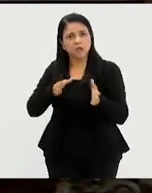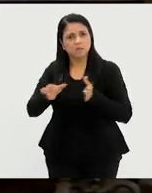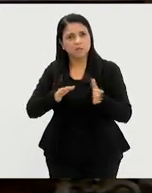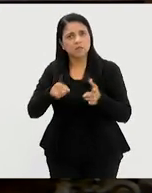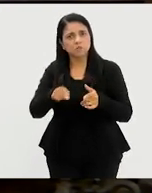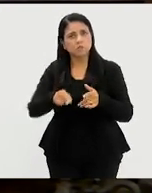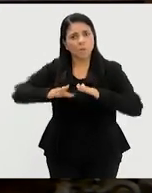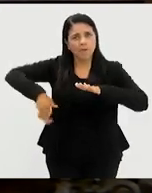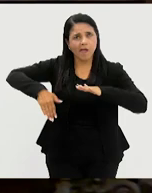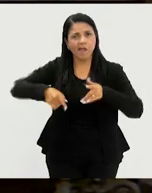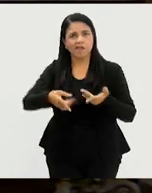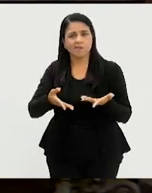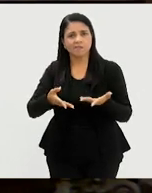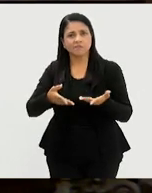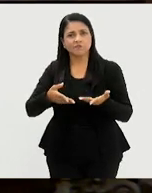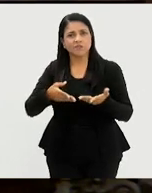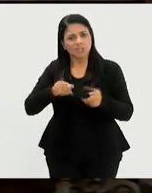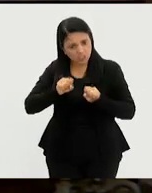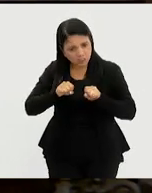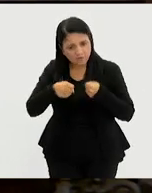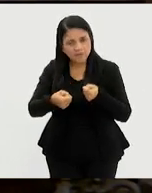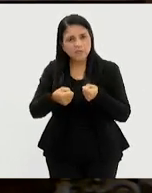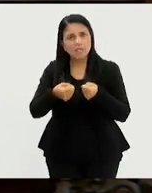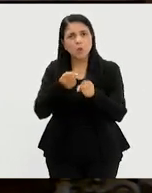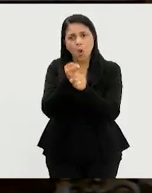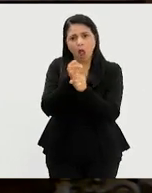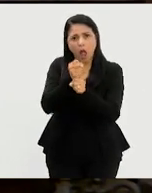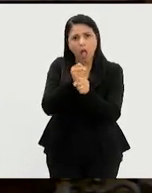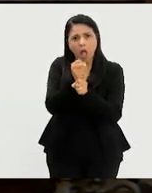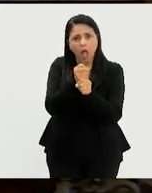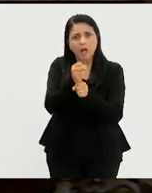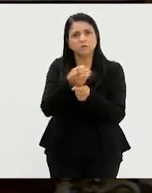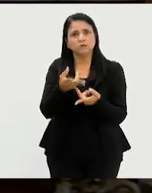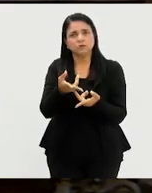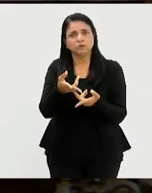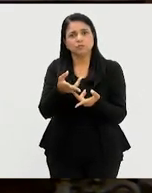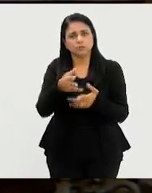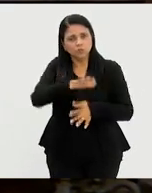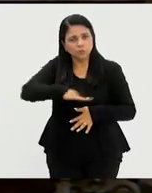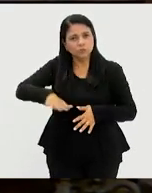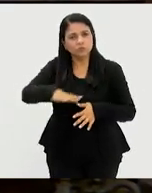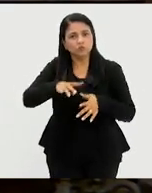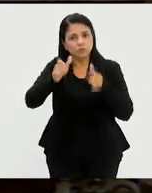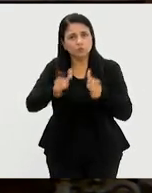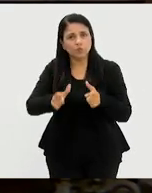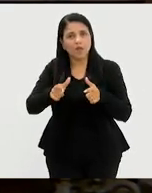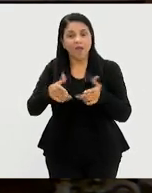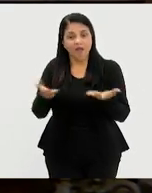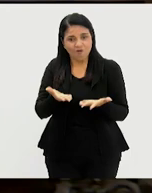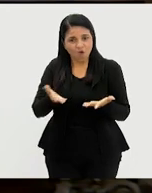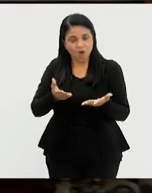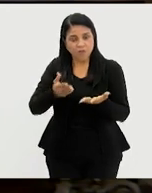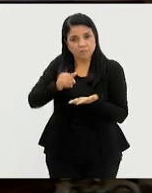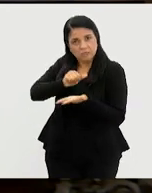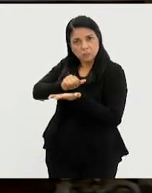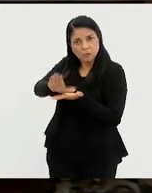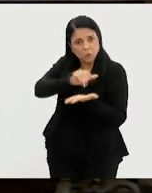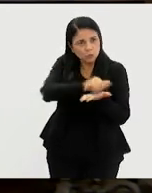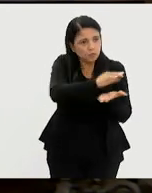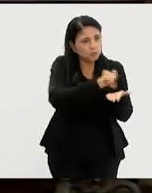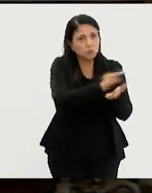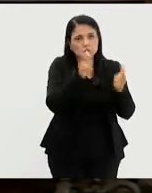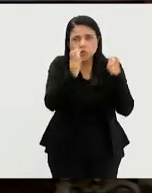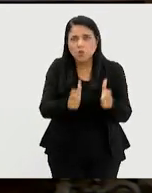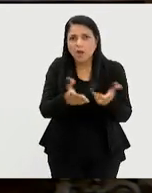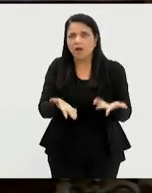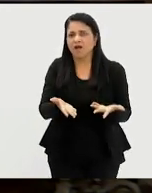durante tanto tempo muitas vezes TM irica cinicamente sido expulsos dos seus territórios